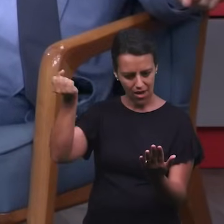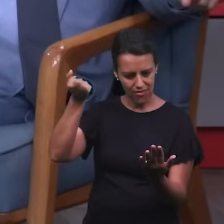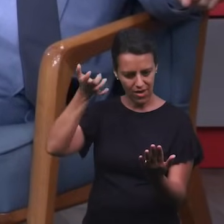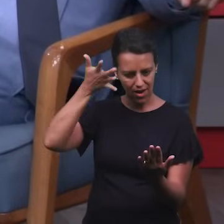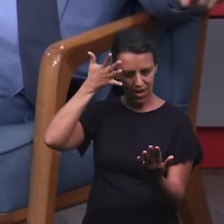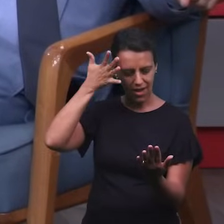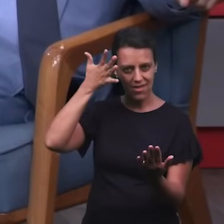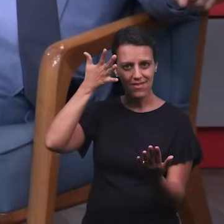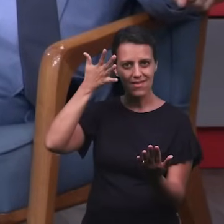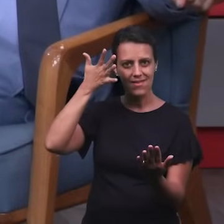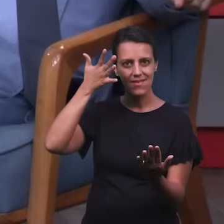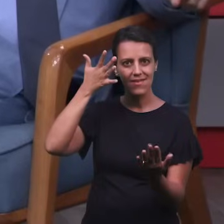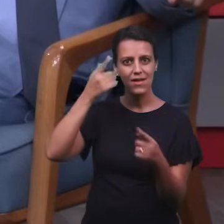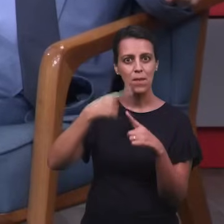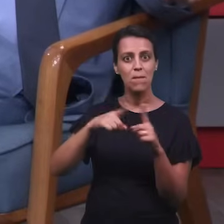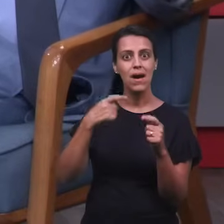clamor.